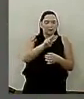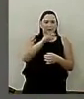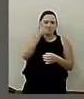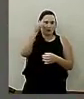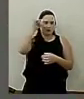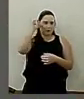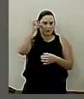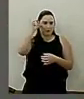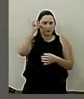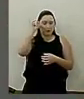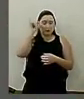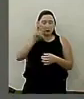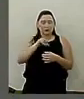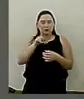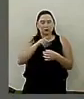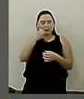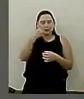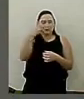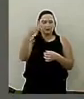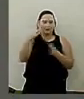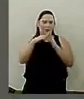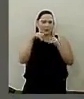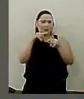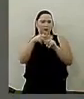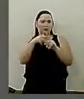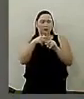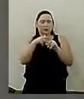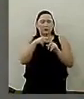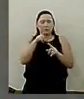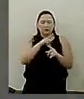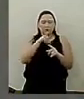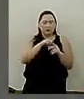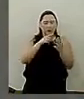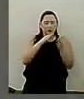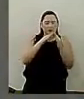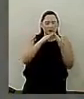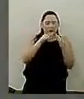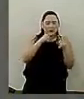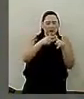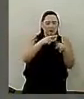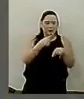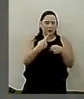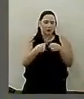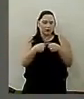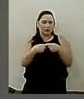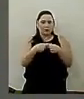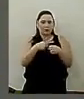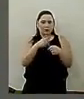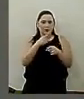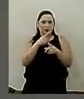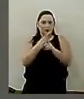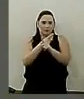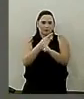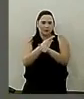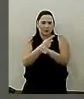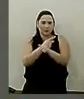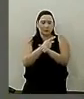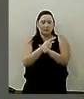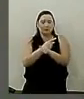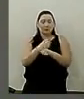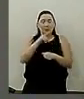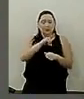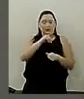chácara para um retiro espiritual da igreja, a igreja de Cidade Livre aqui em Aparecida de Goiânia. E nós fomos